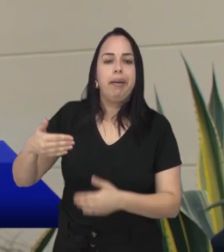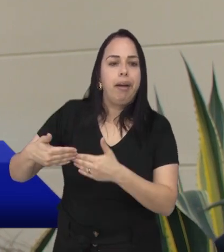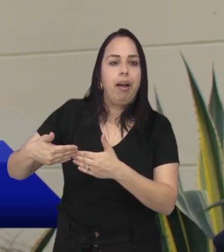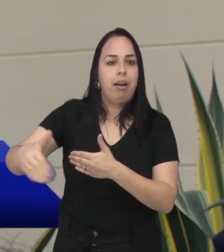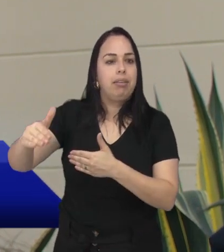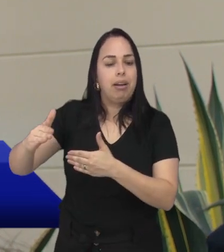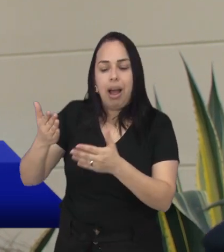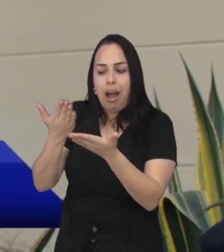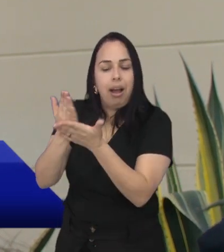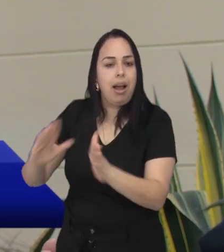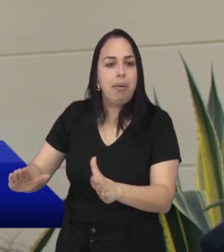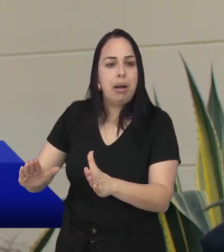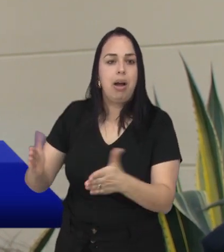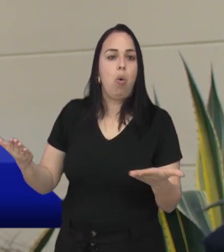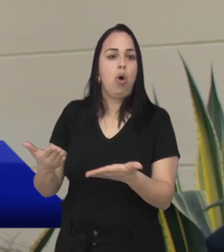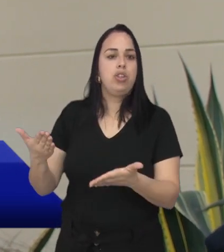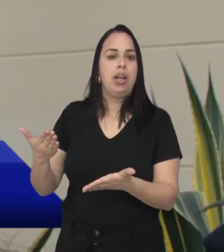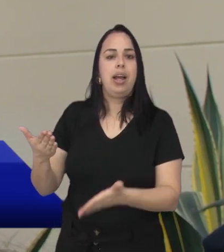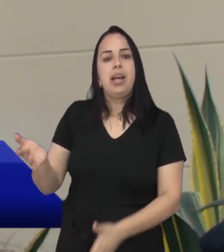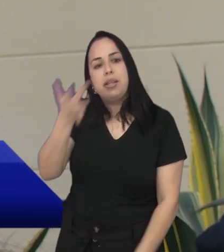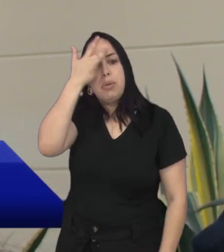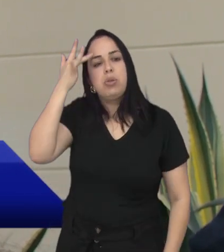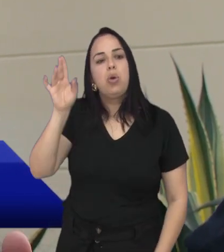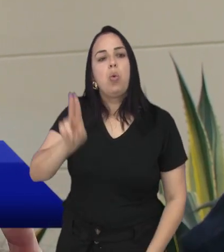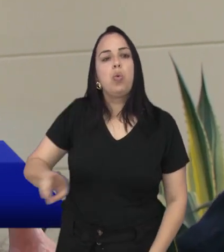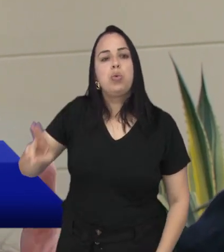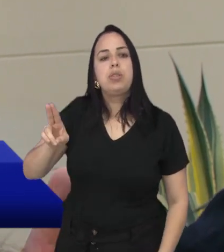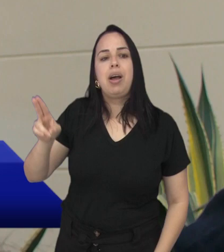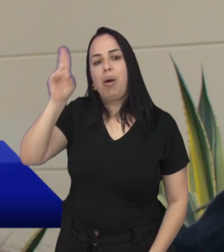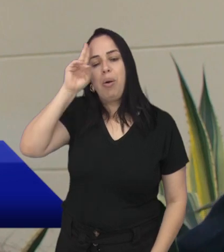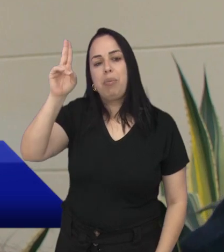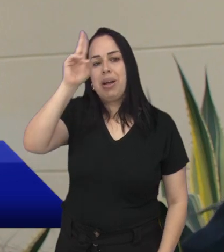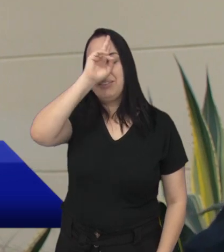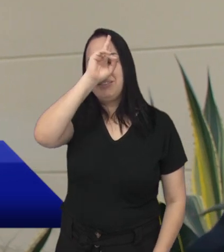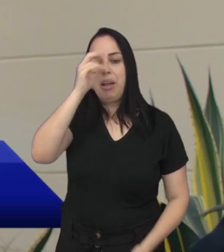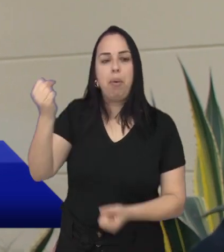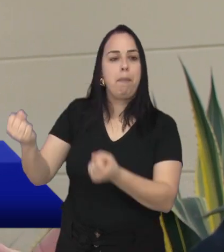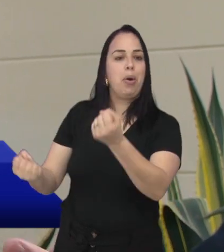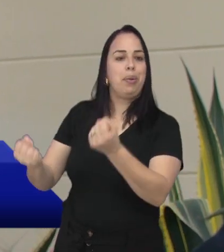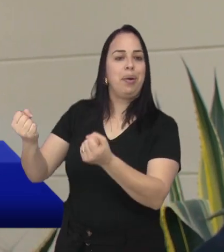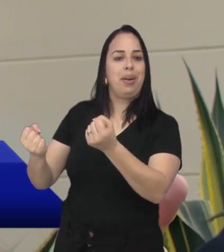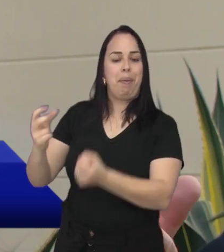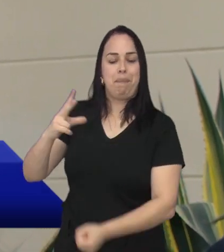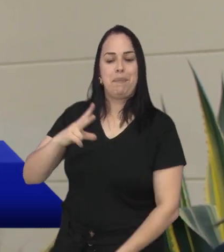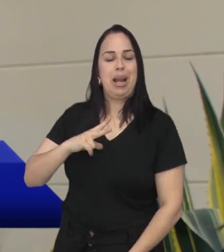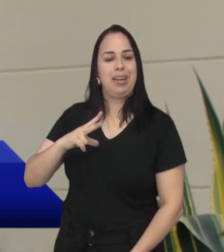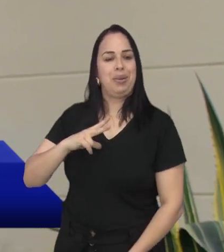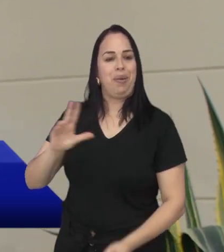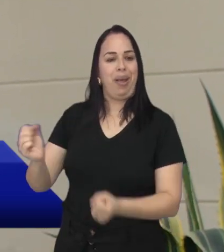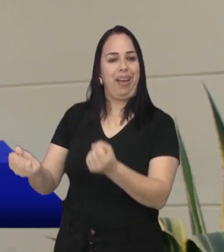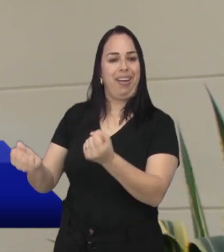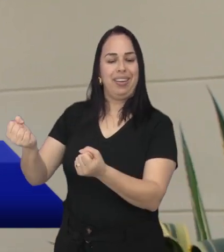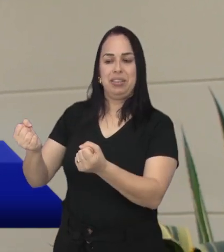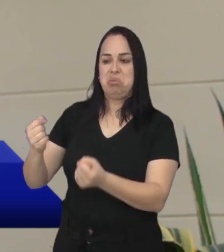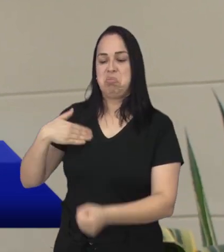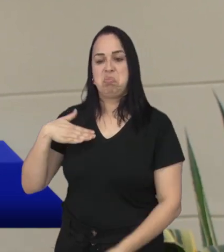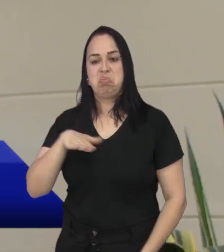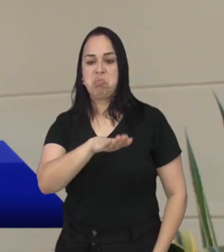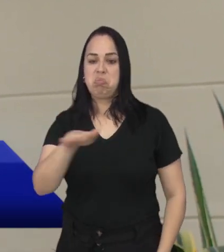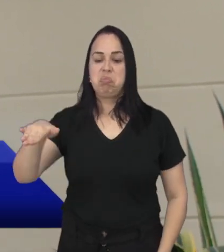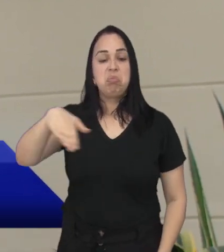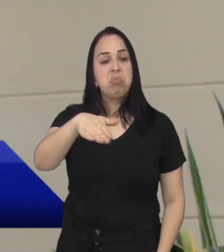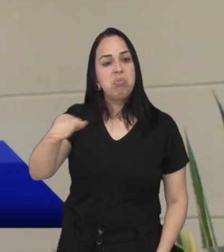Uber. Você, através de um aplicativo, você tem um motorista particular, um carro para você se deslocar onde